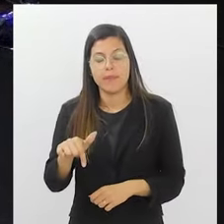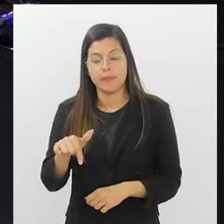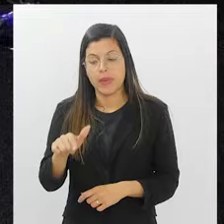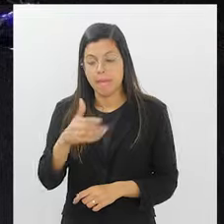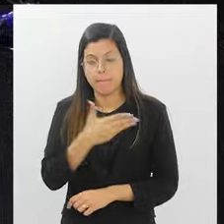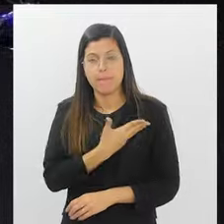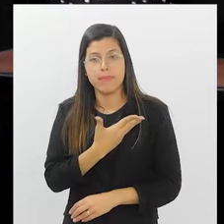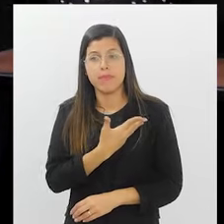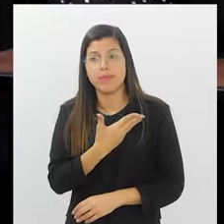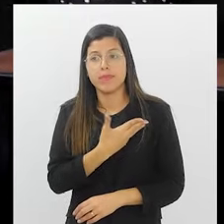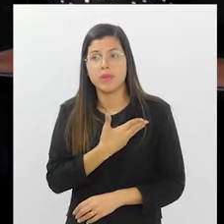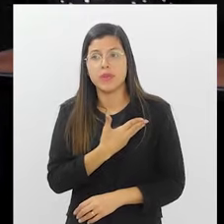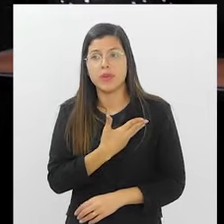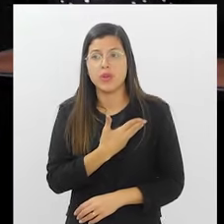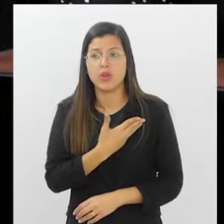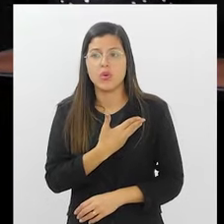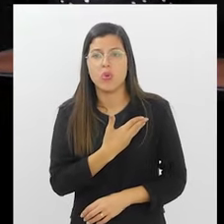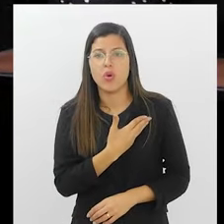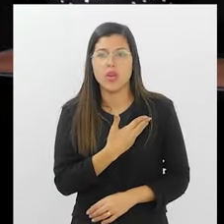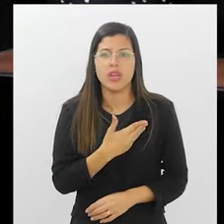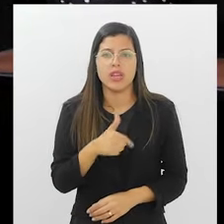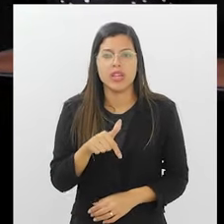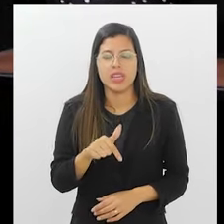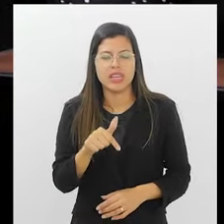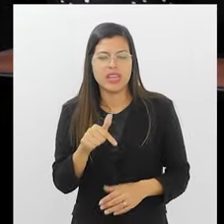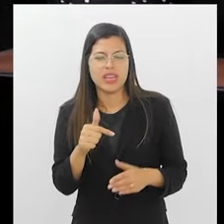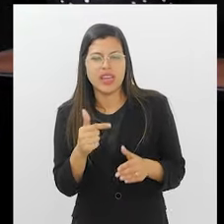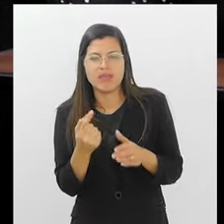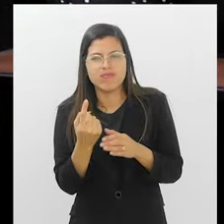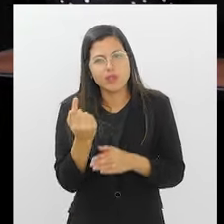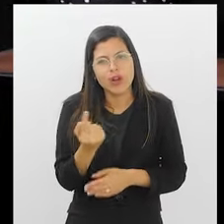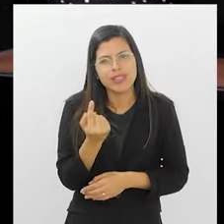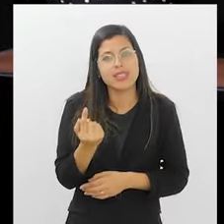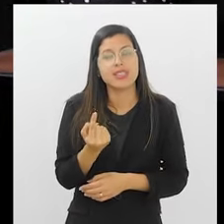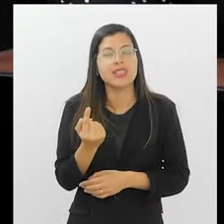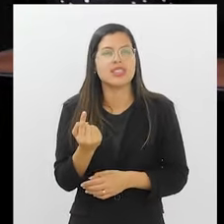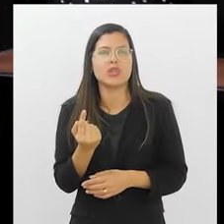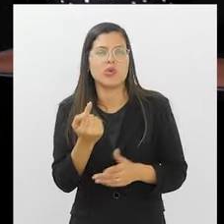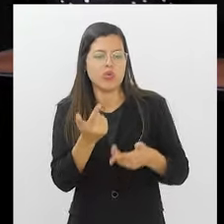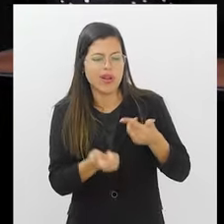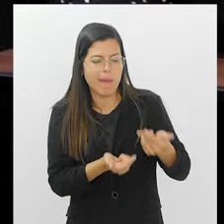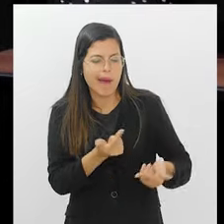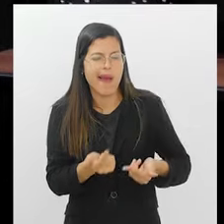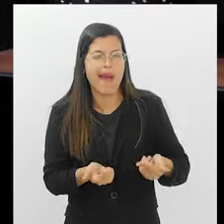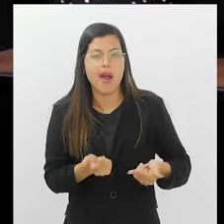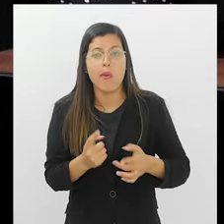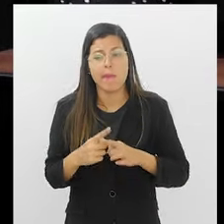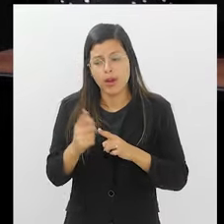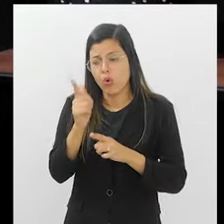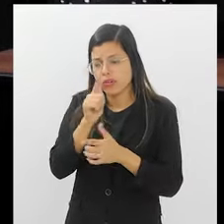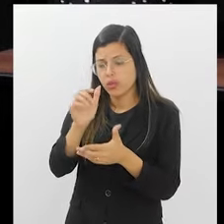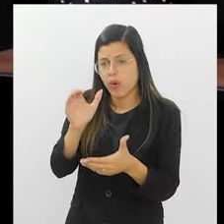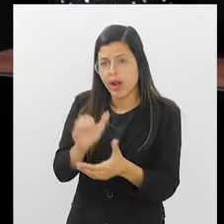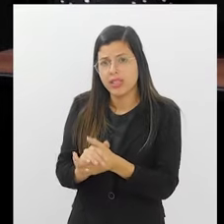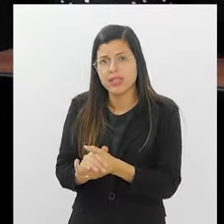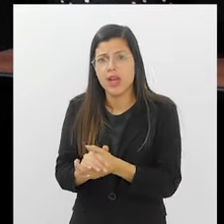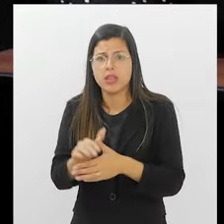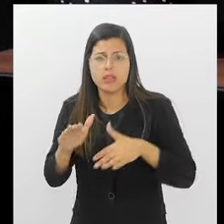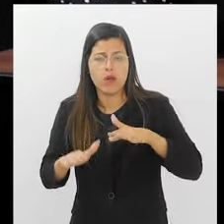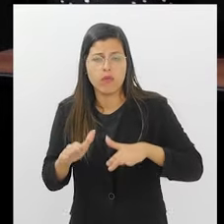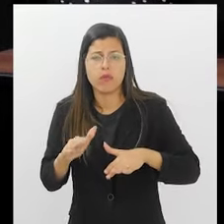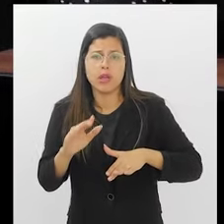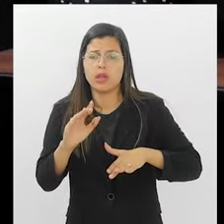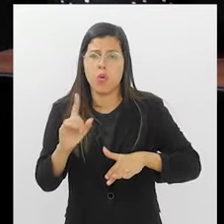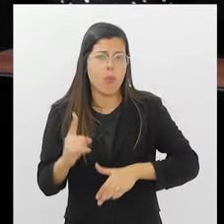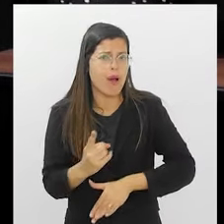tímido, é aquele amigo que não se sobressai muito no trabalho, que é mais na dele, não sei o quê, mas que conseguiu casar, tá certo? Talvez teve uma